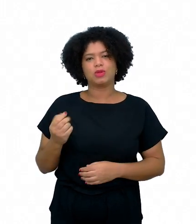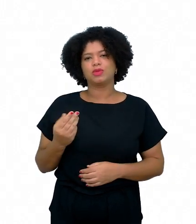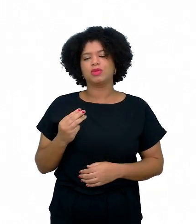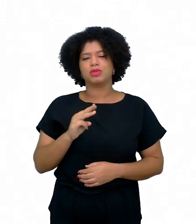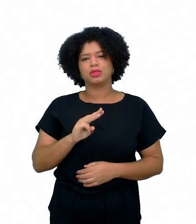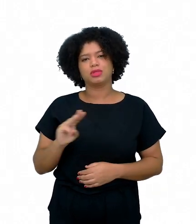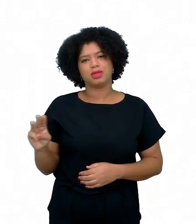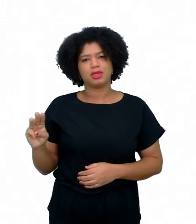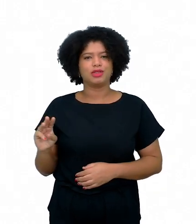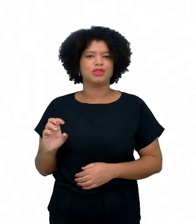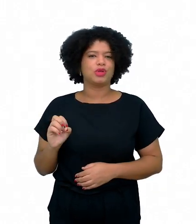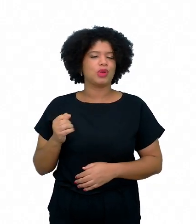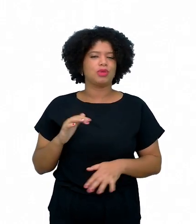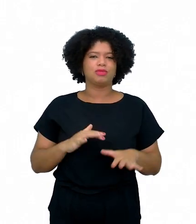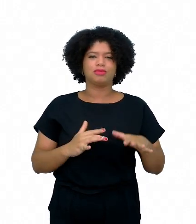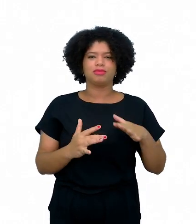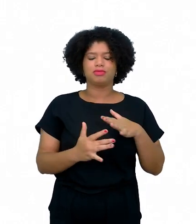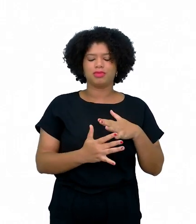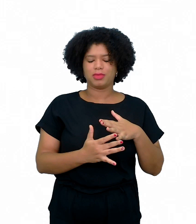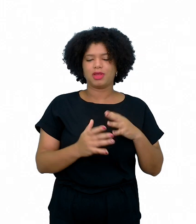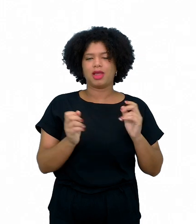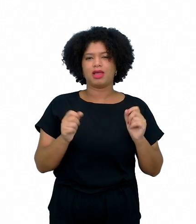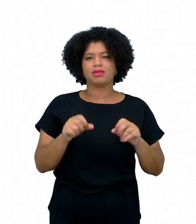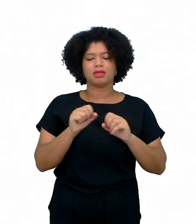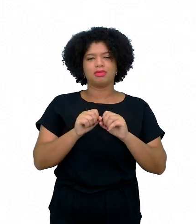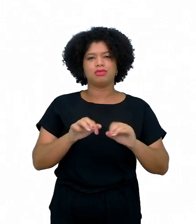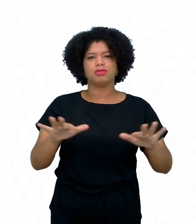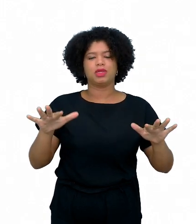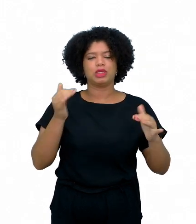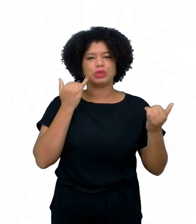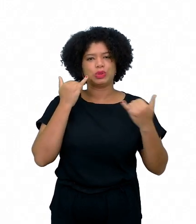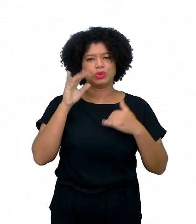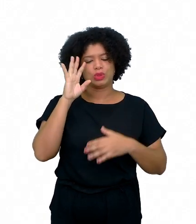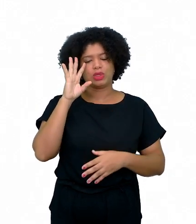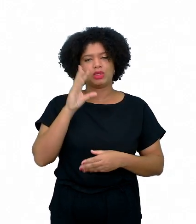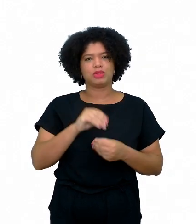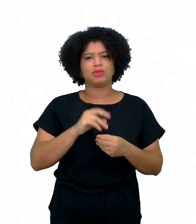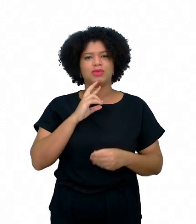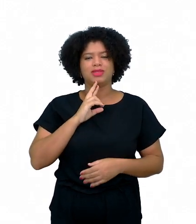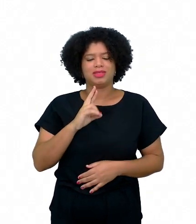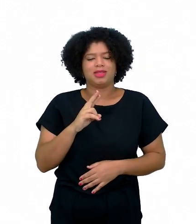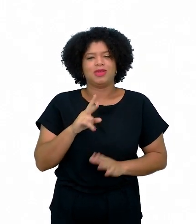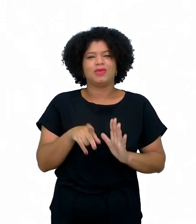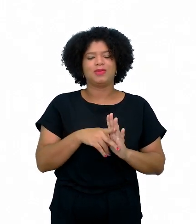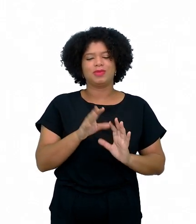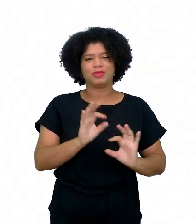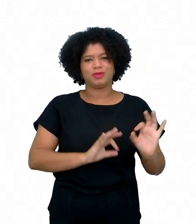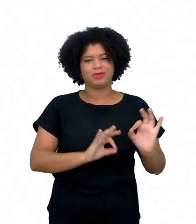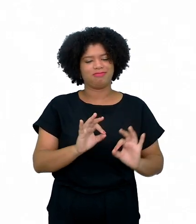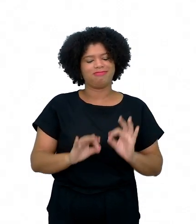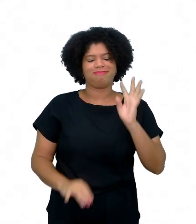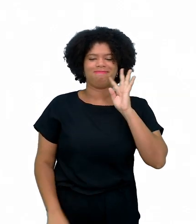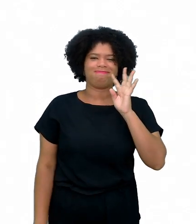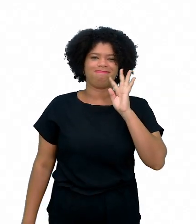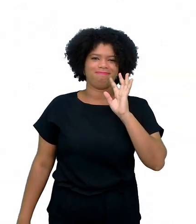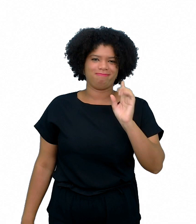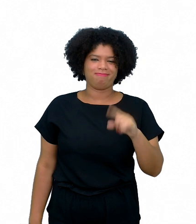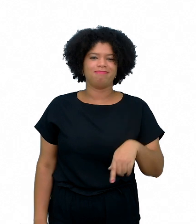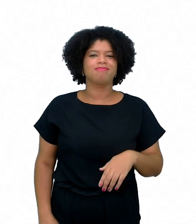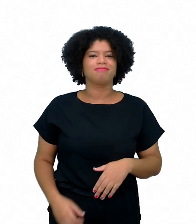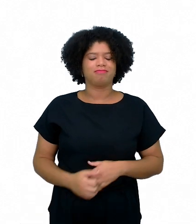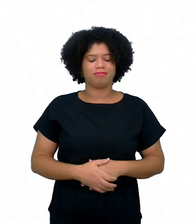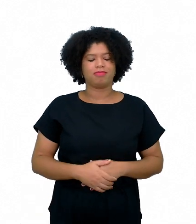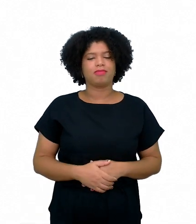Ou por meio de algum meio de comunicação, eles publiquem o resultado desse projeto, né? Então, eu acho